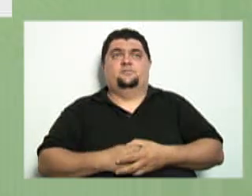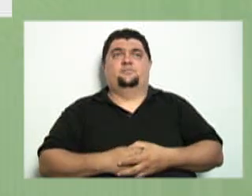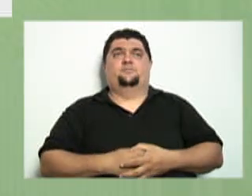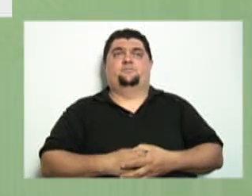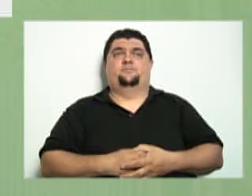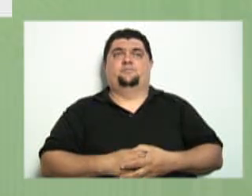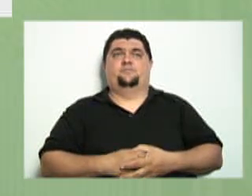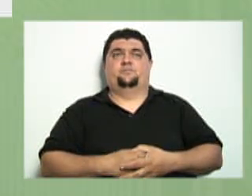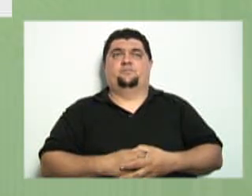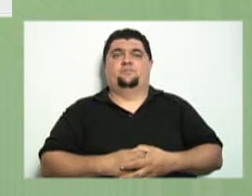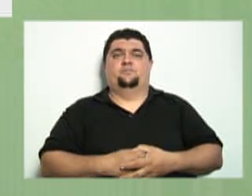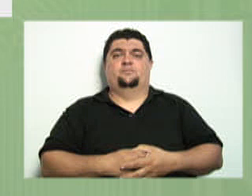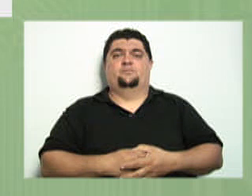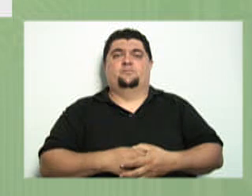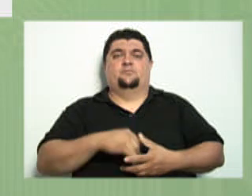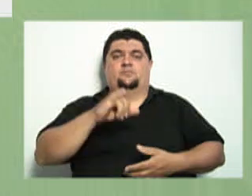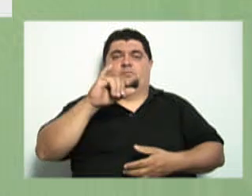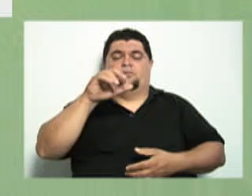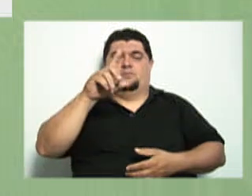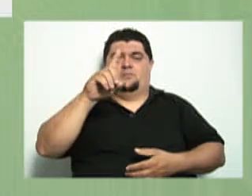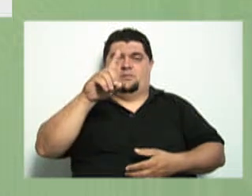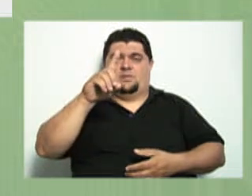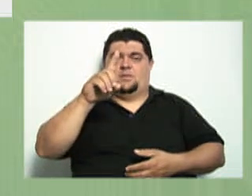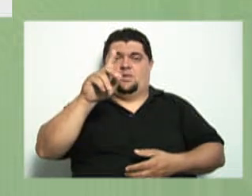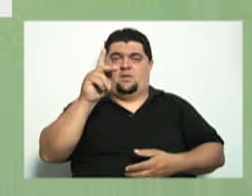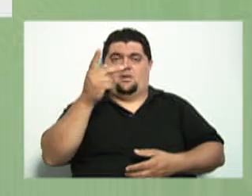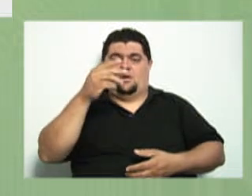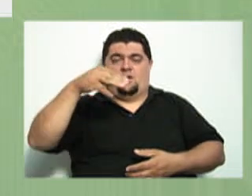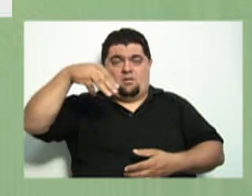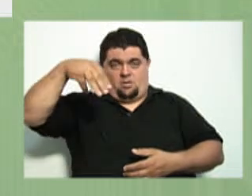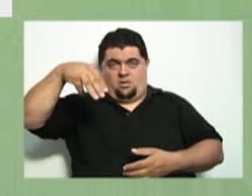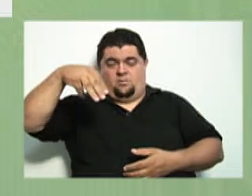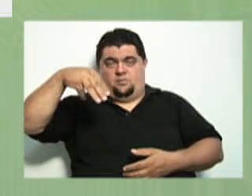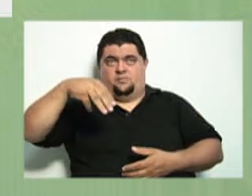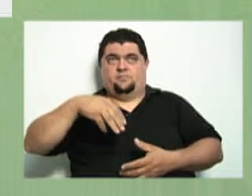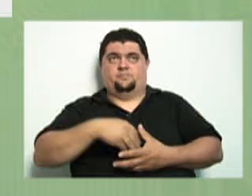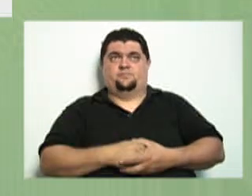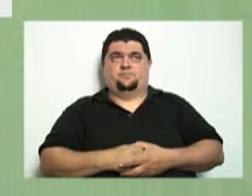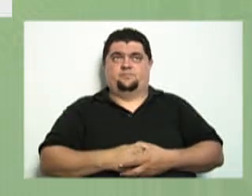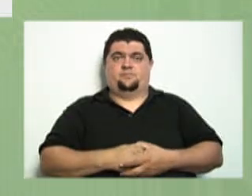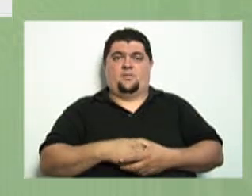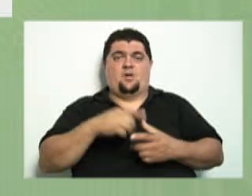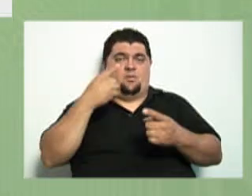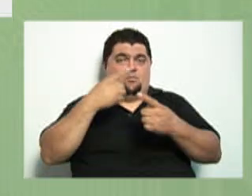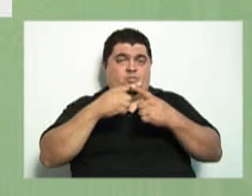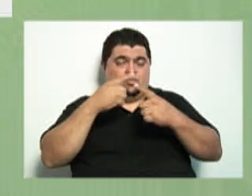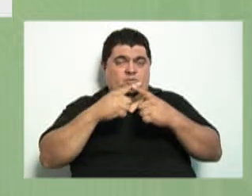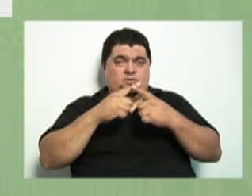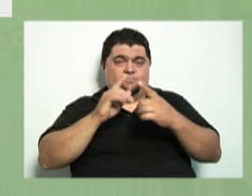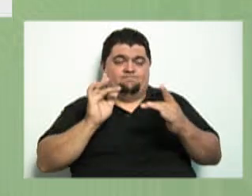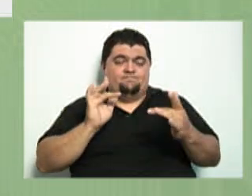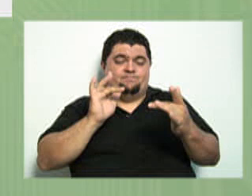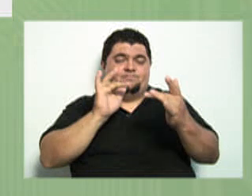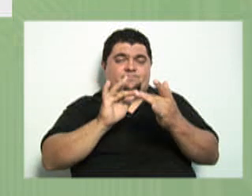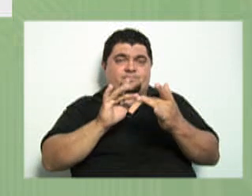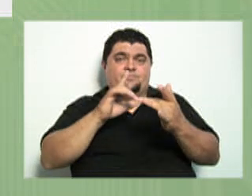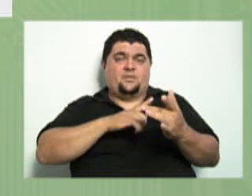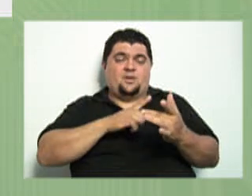IDHM, Índice de Desenvolvimento Humano Municipal, porque ele está ligado ao